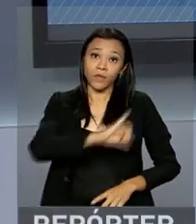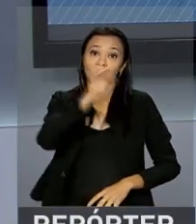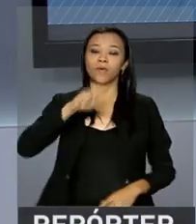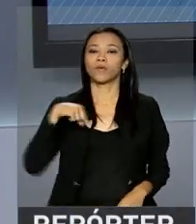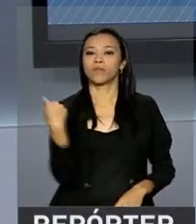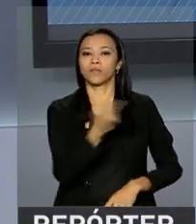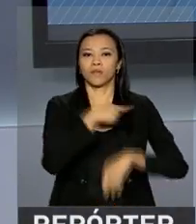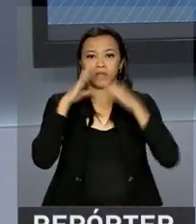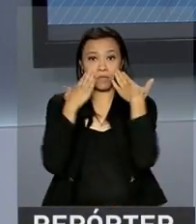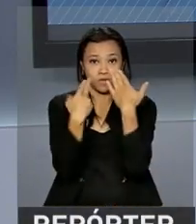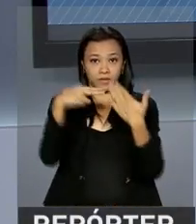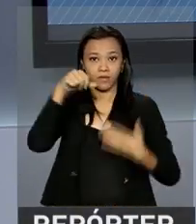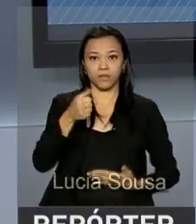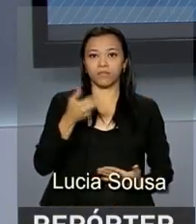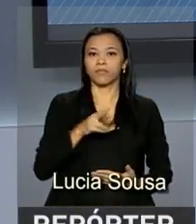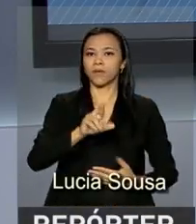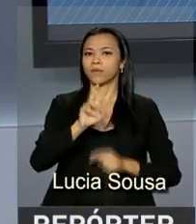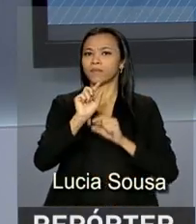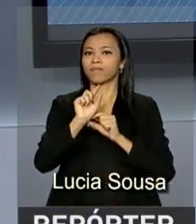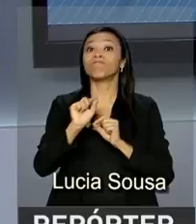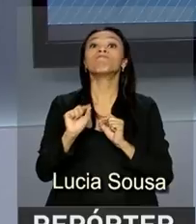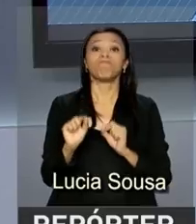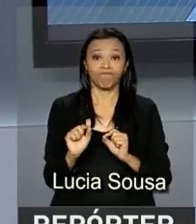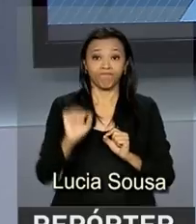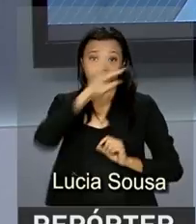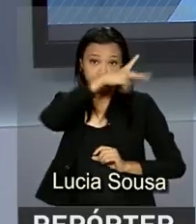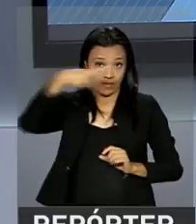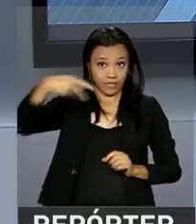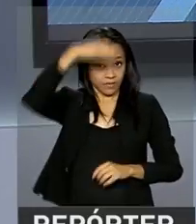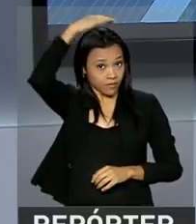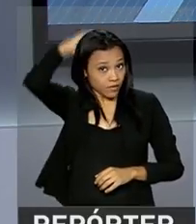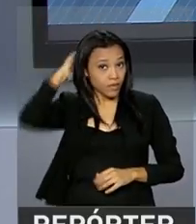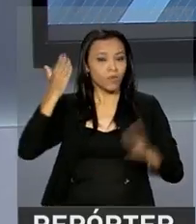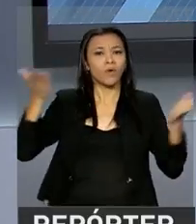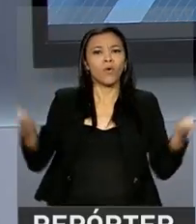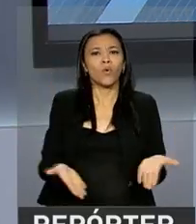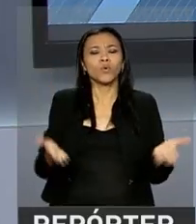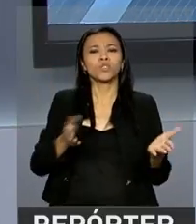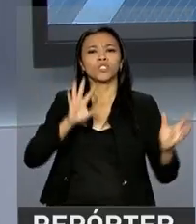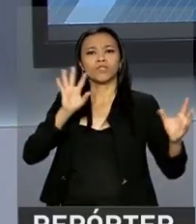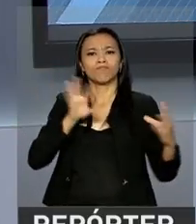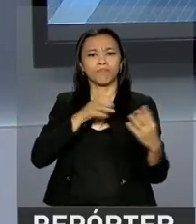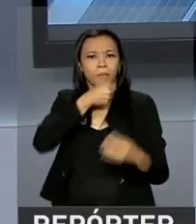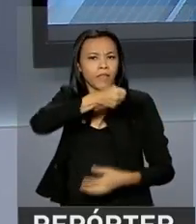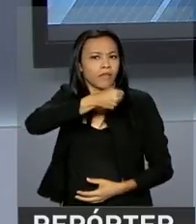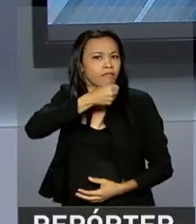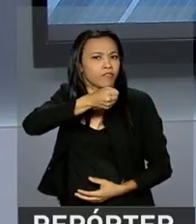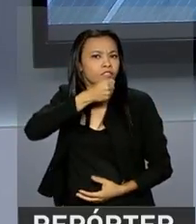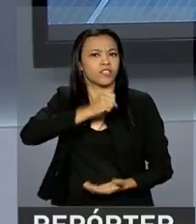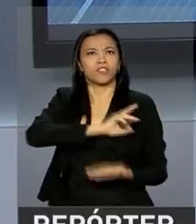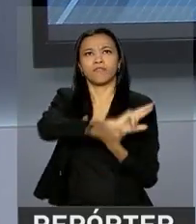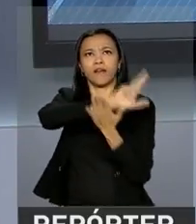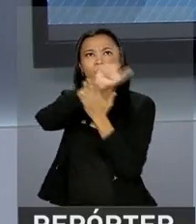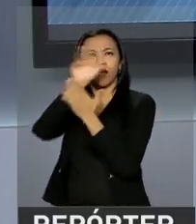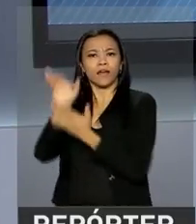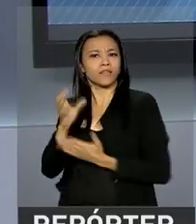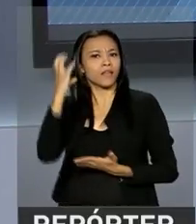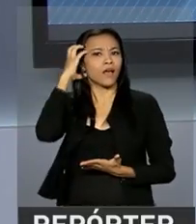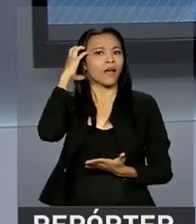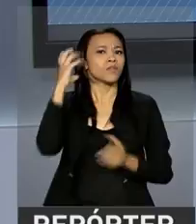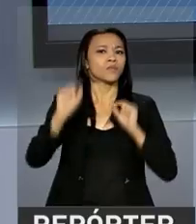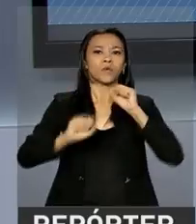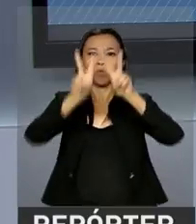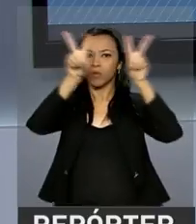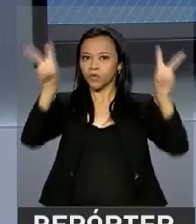Olá estamos de volta com o repórter NBR Presidente Michel Temer falou hoje com jornalistas de rádios regionais sobre a reforma da